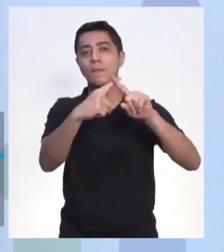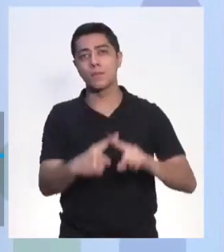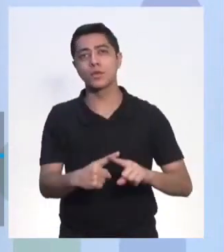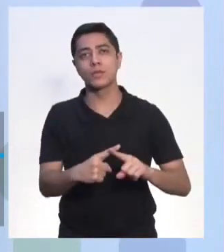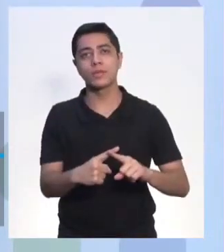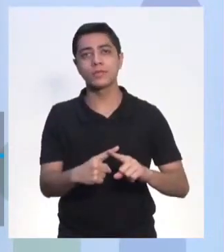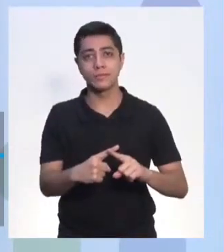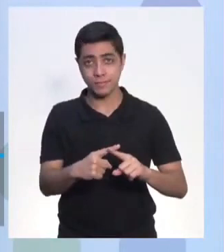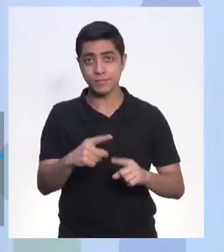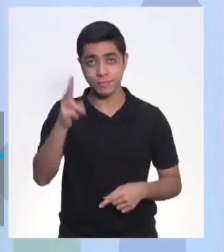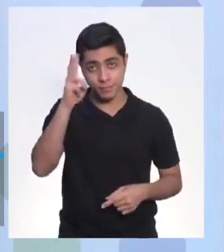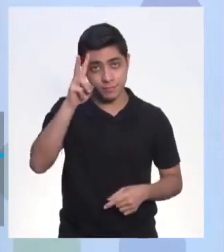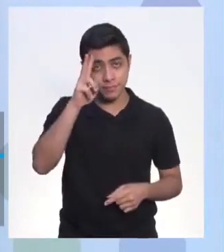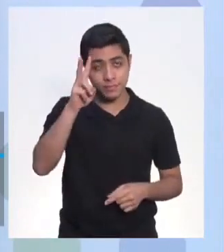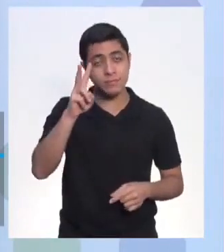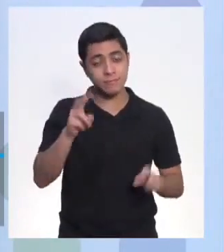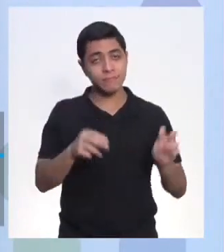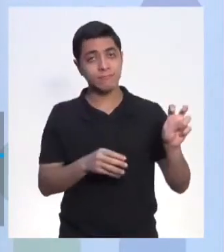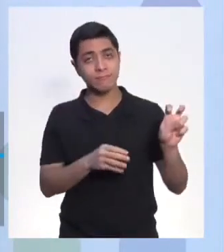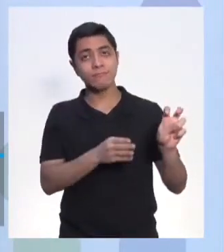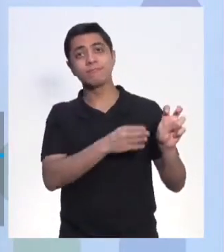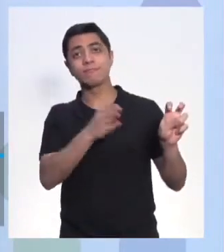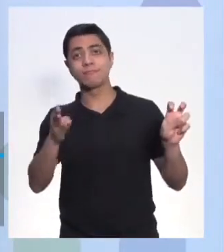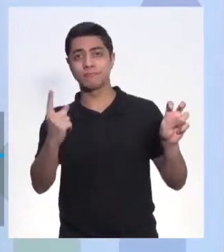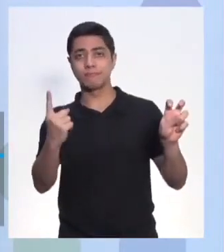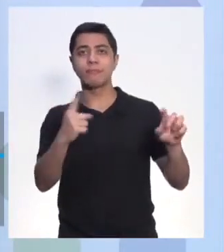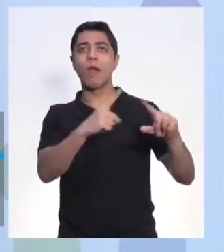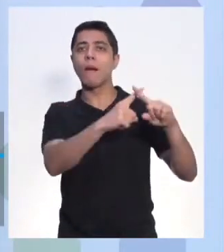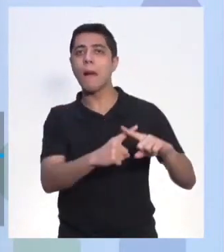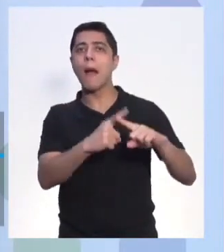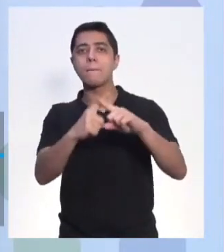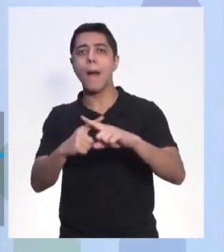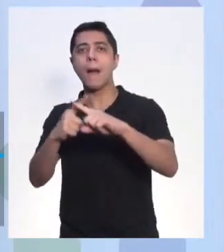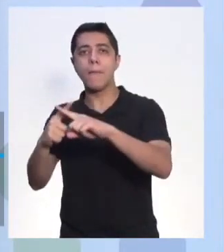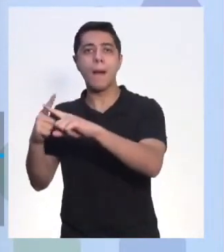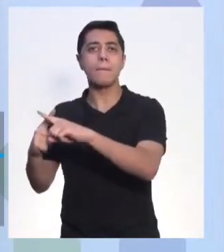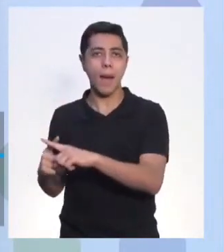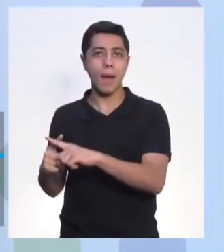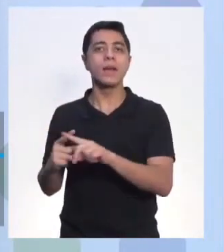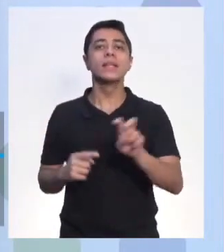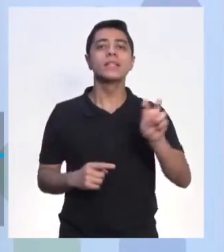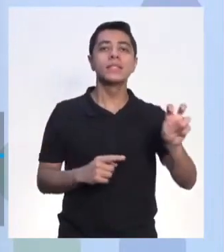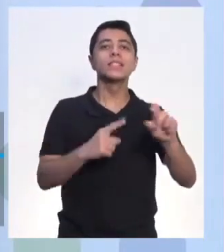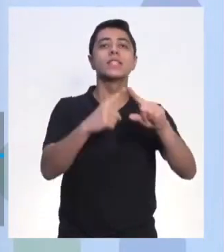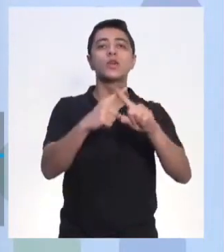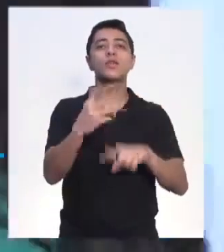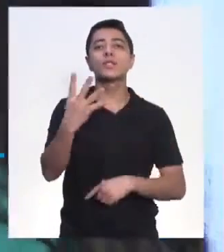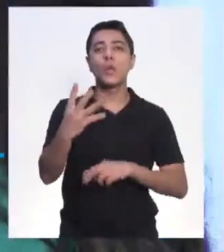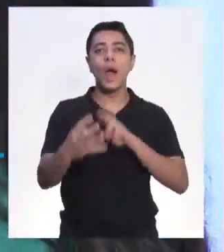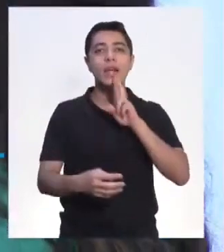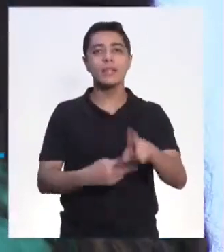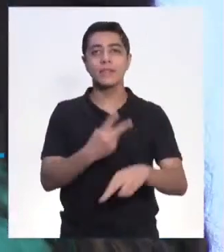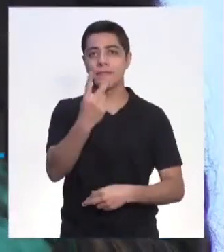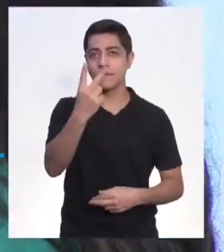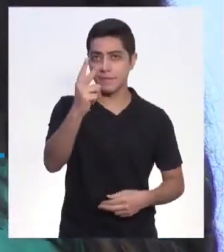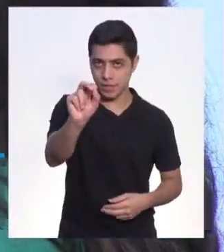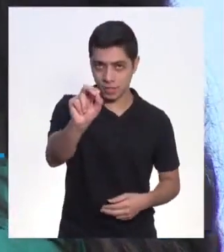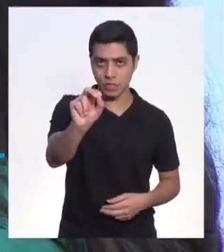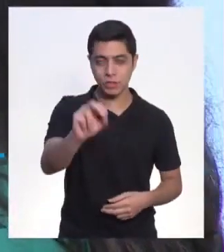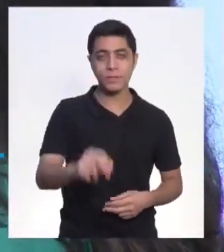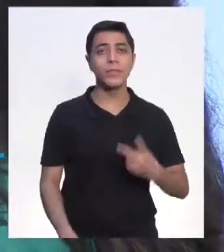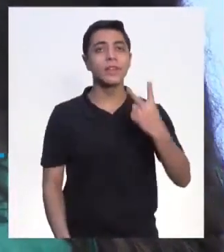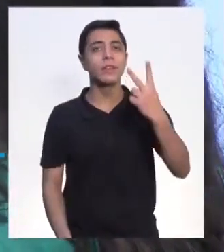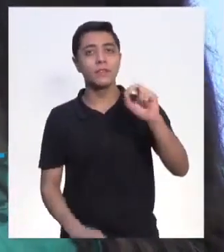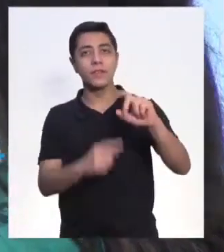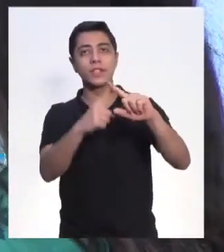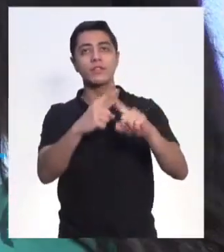essas possibilidades. 5 vezes 4, 20. 20 vezes 3,